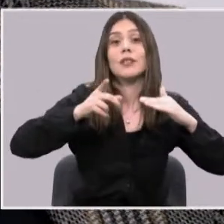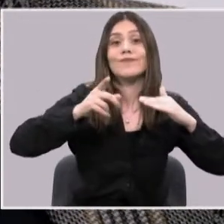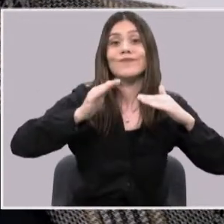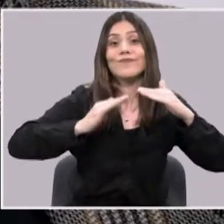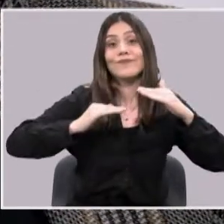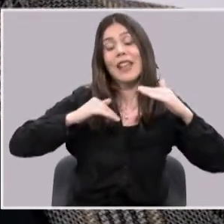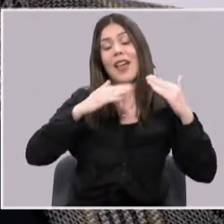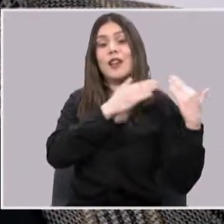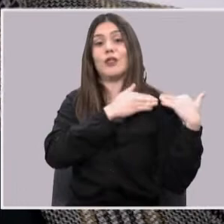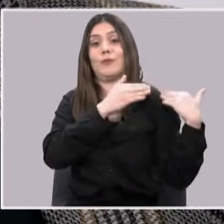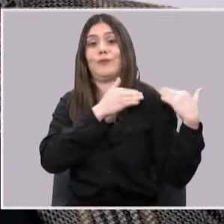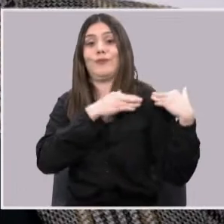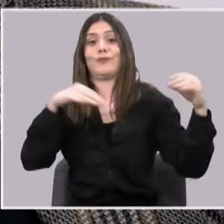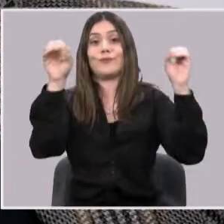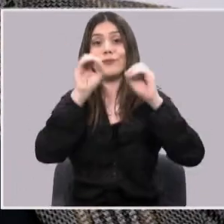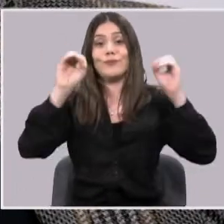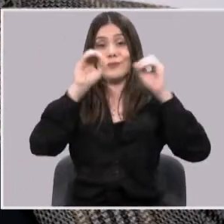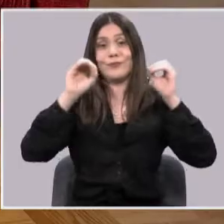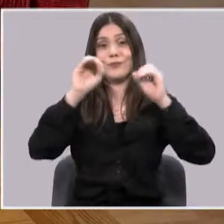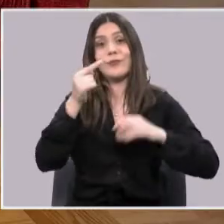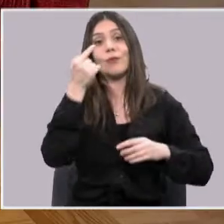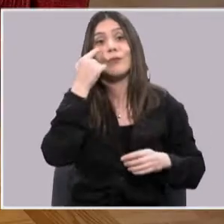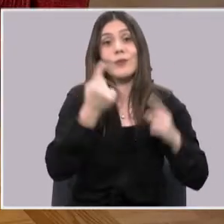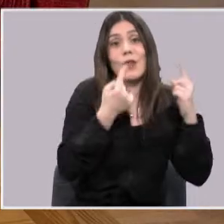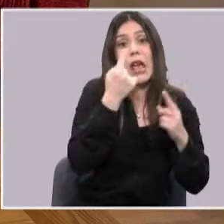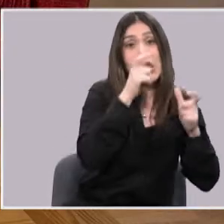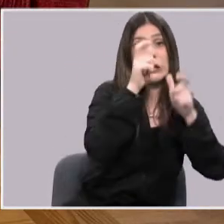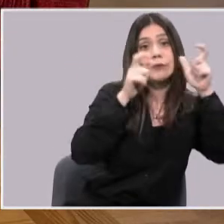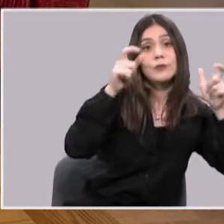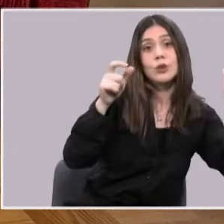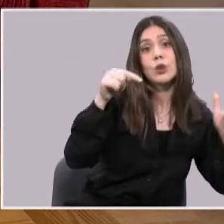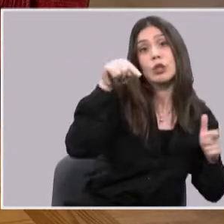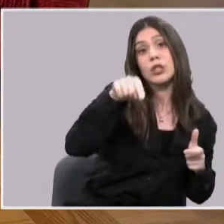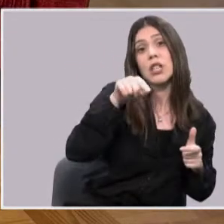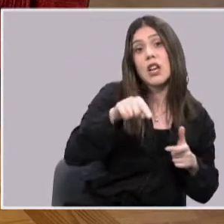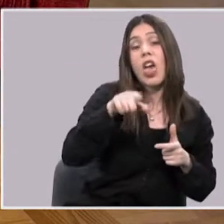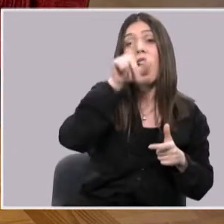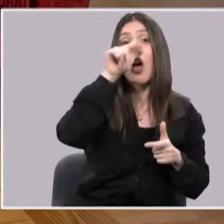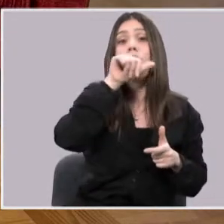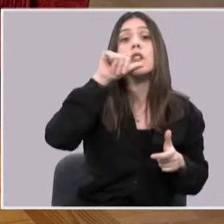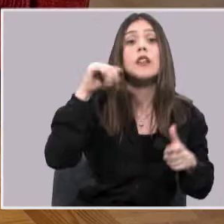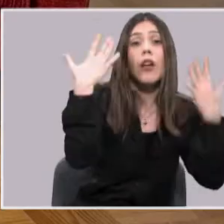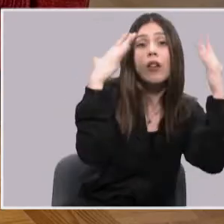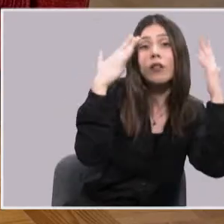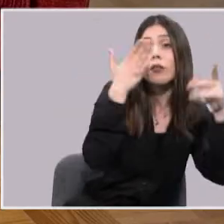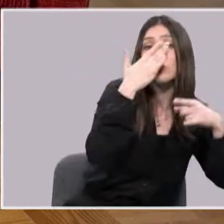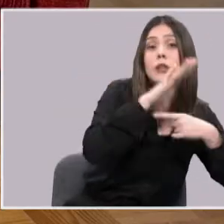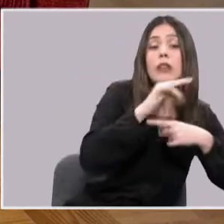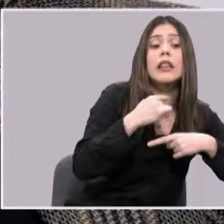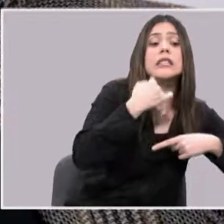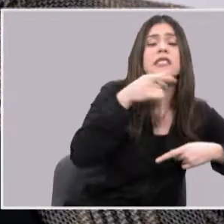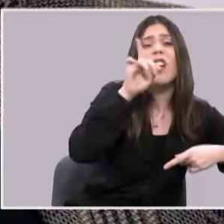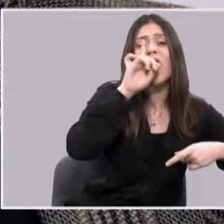provocou não correspondeu à máxima responsabilidade. Eu conheço pessoas que se movimentam fundamentalmente no Twitter e no